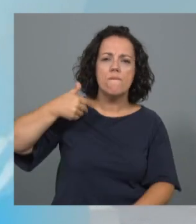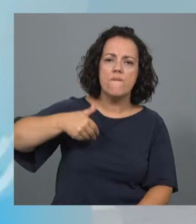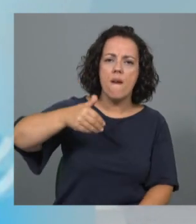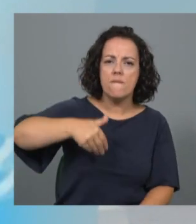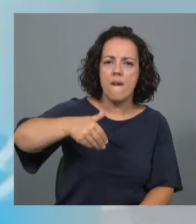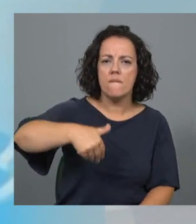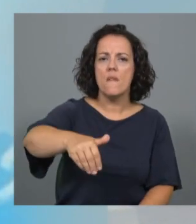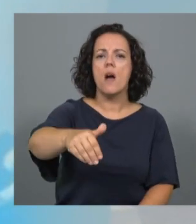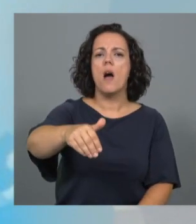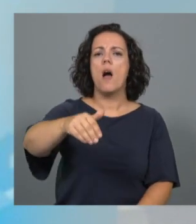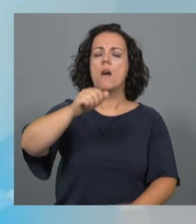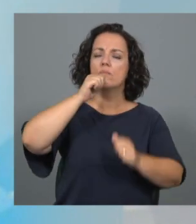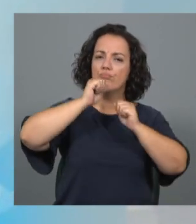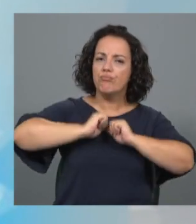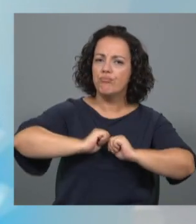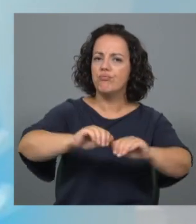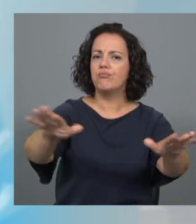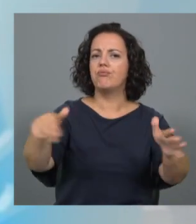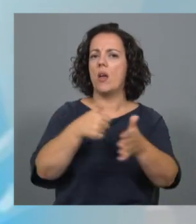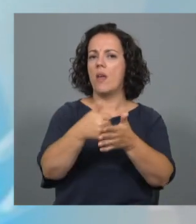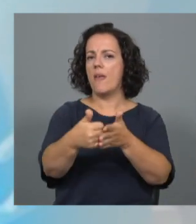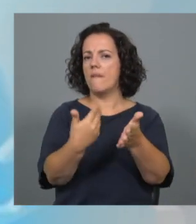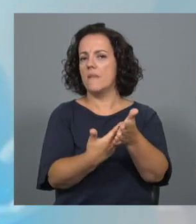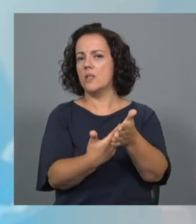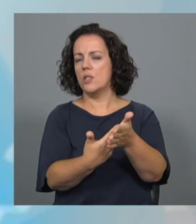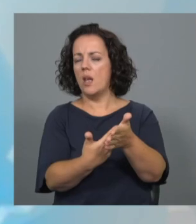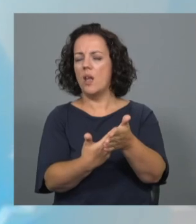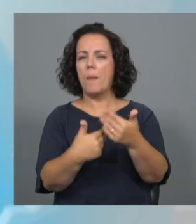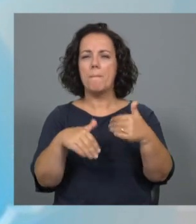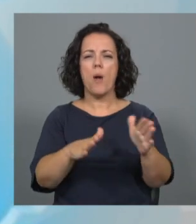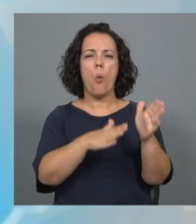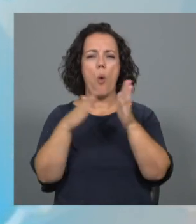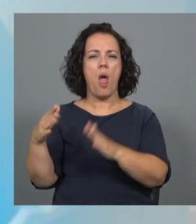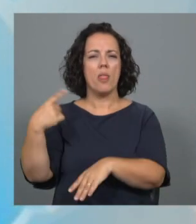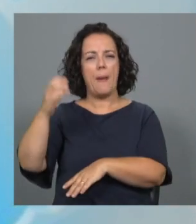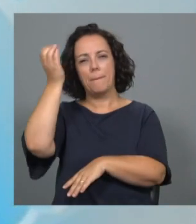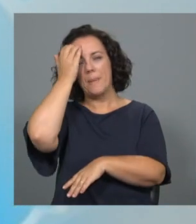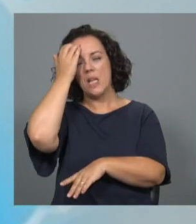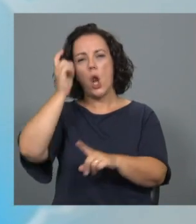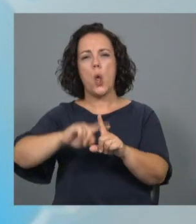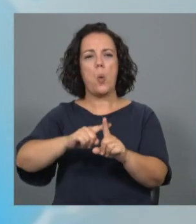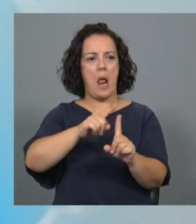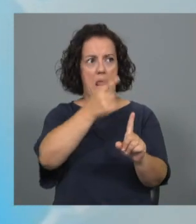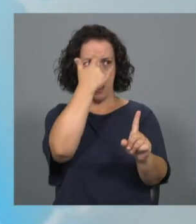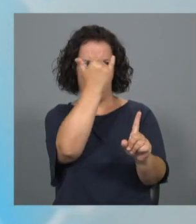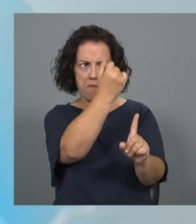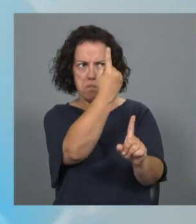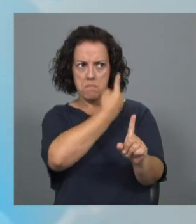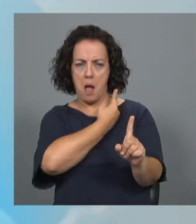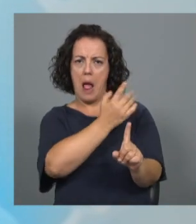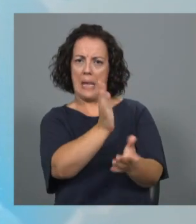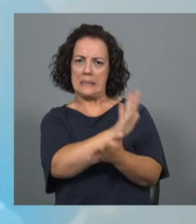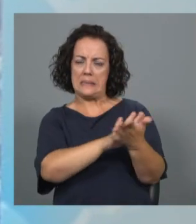que há uma mentalidade de que as pessoas não se devem impor nas suas ideias umas às outras, mas aqui